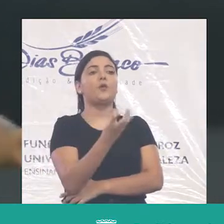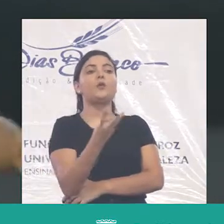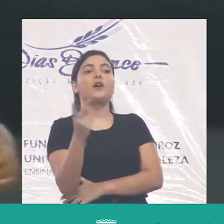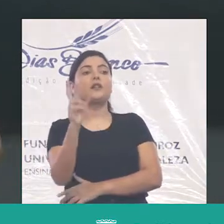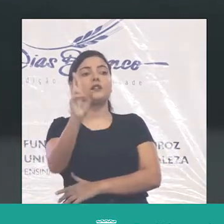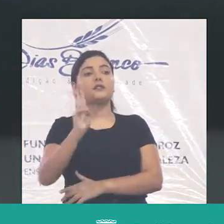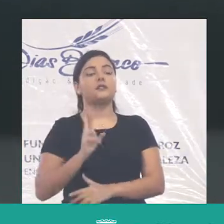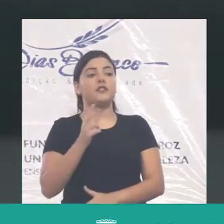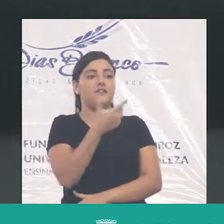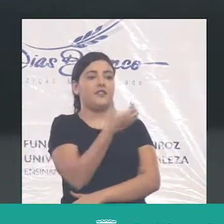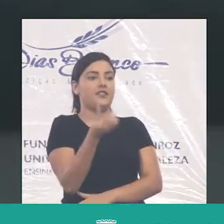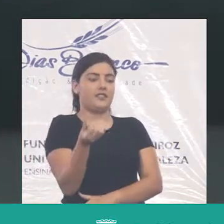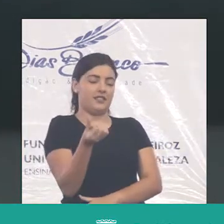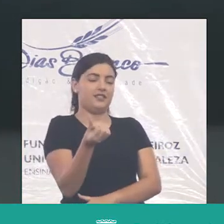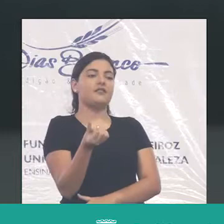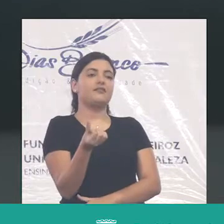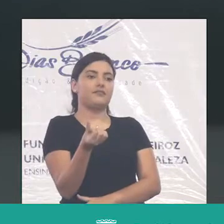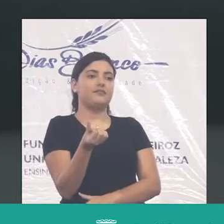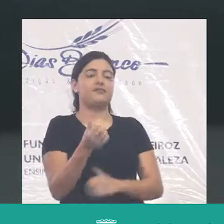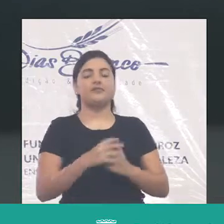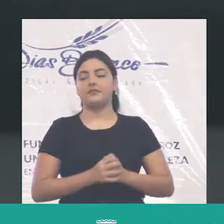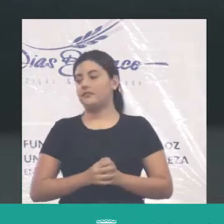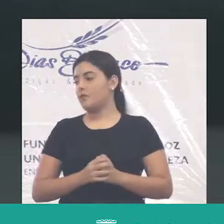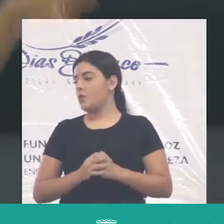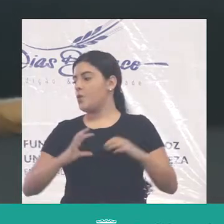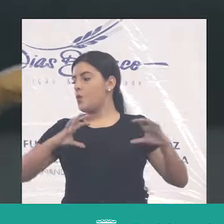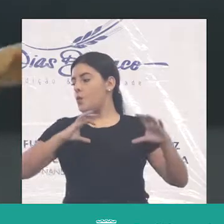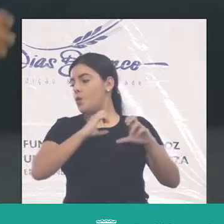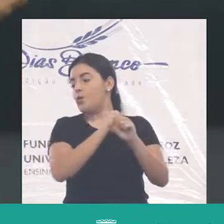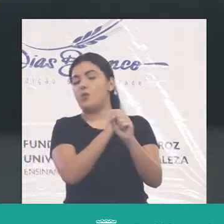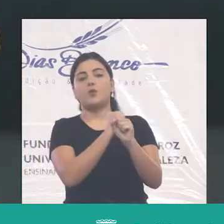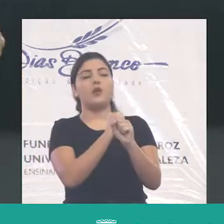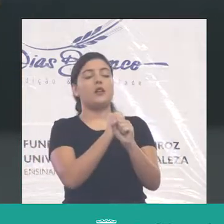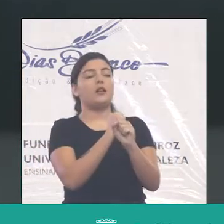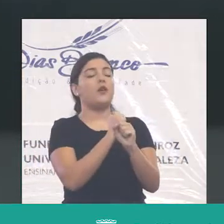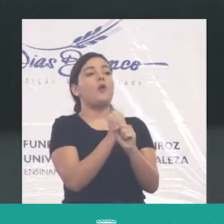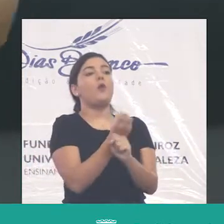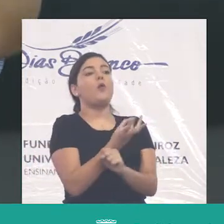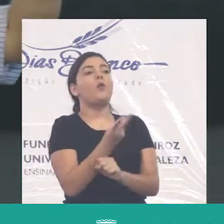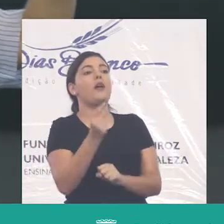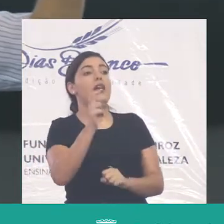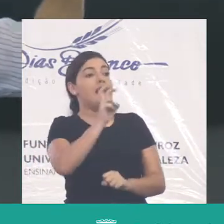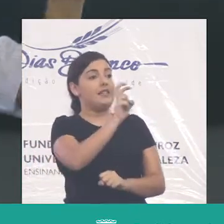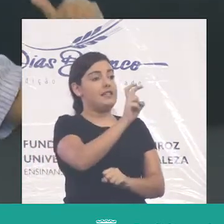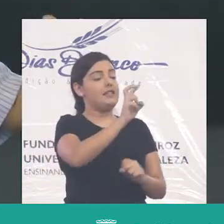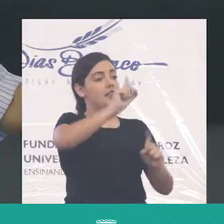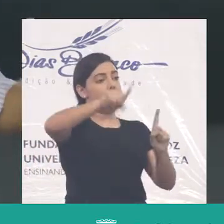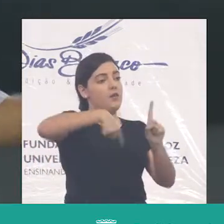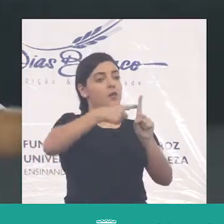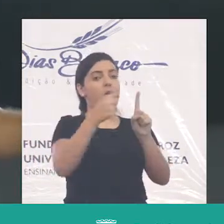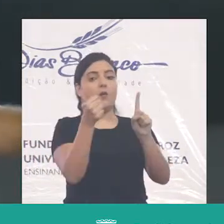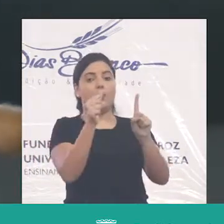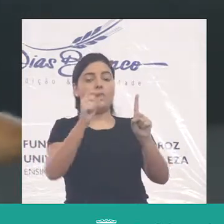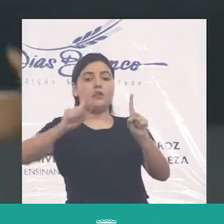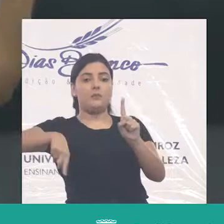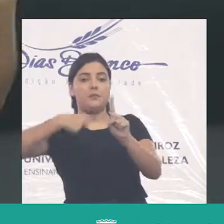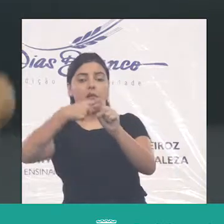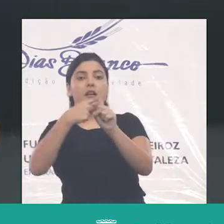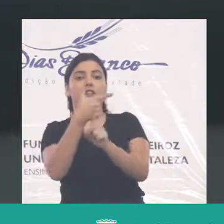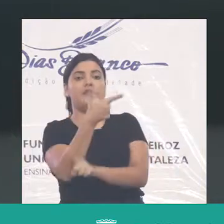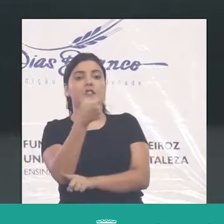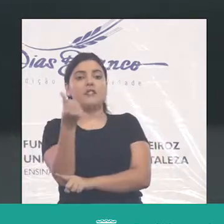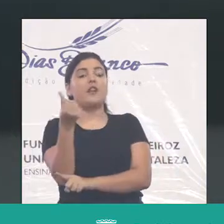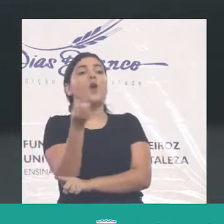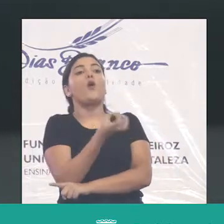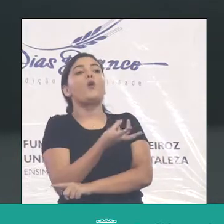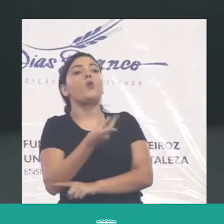quanto? 26. No total, eu vou ter o quê? 5 na primeira, 11 e 26. Eu vou ter no